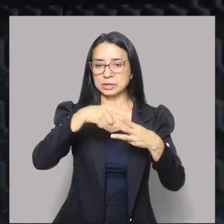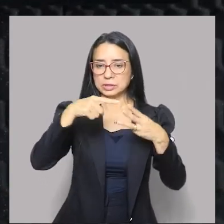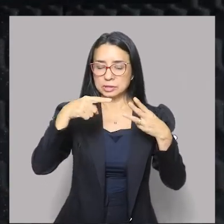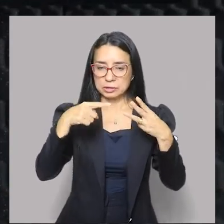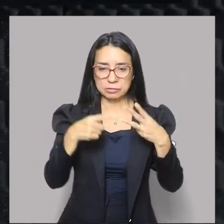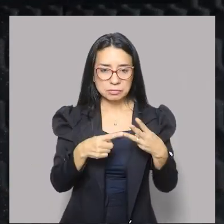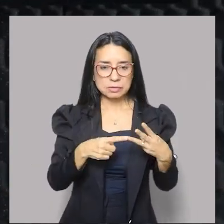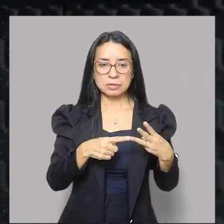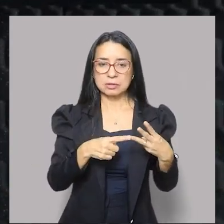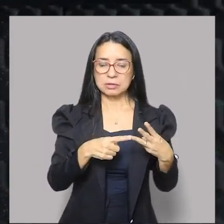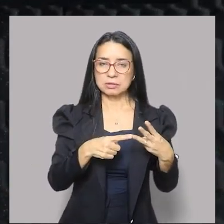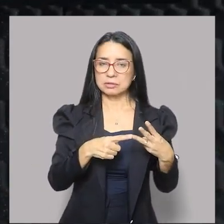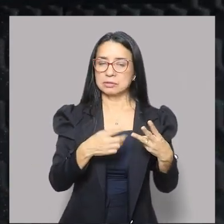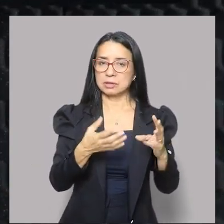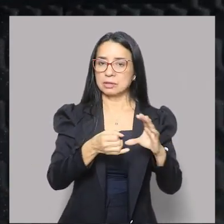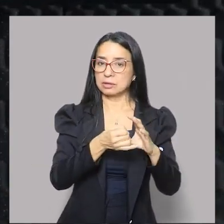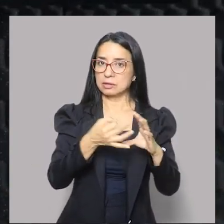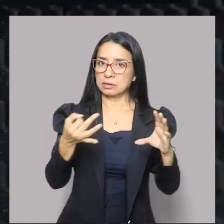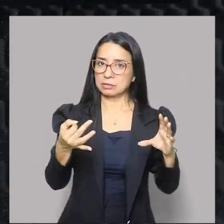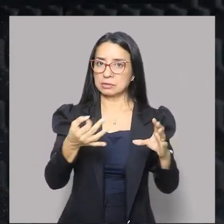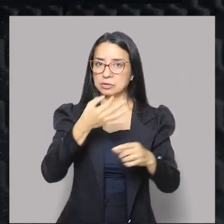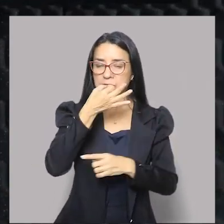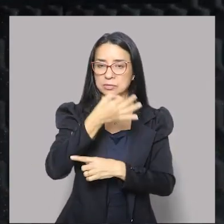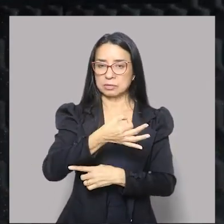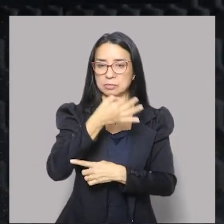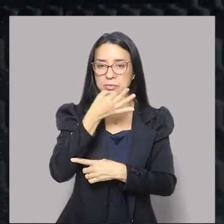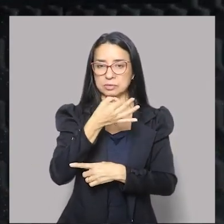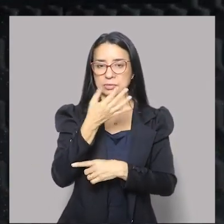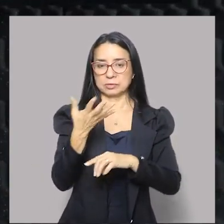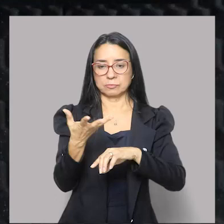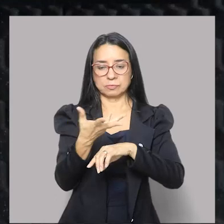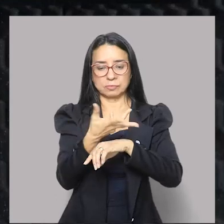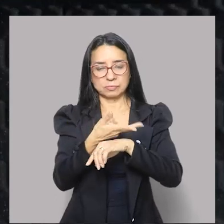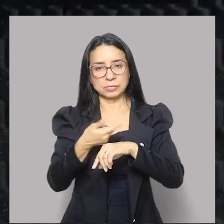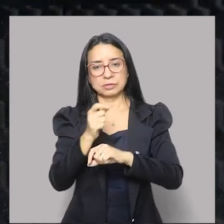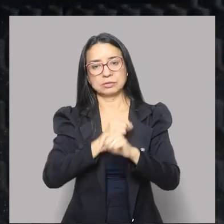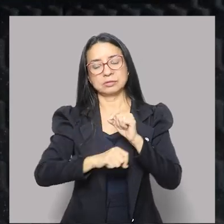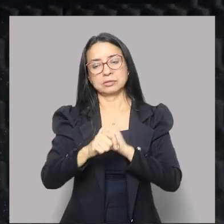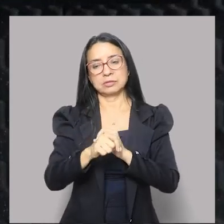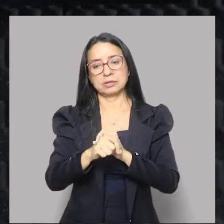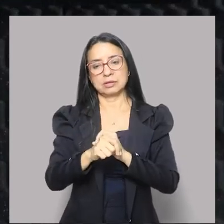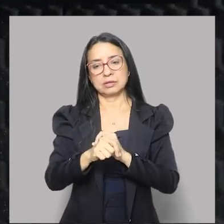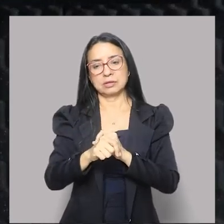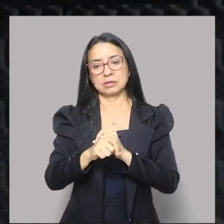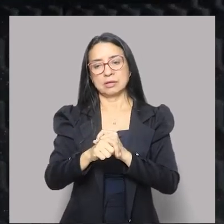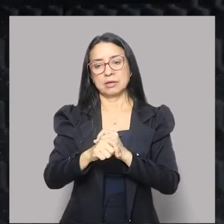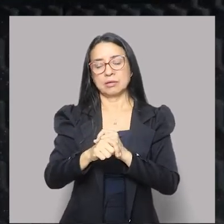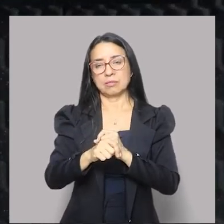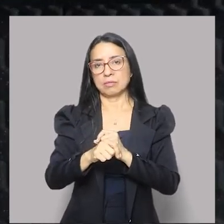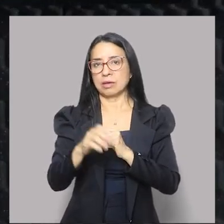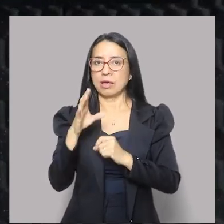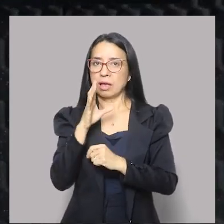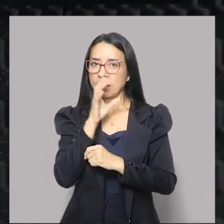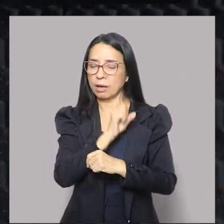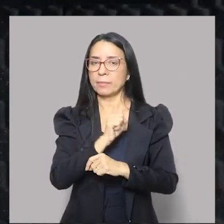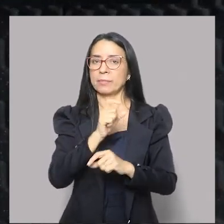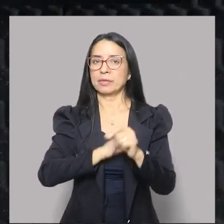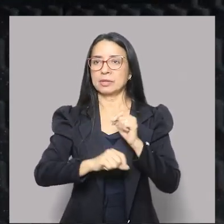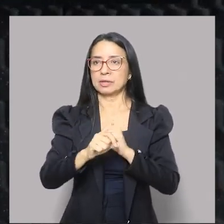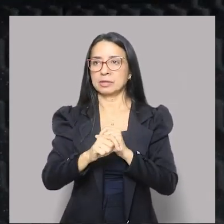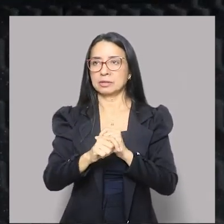operadores argumentativos que dão gás para a minha redação, que dão aceleração. É o que a gente